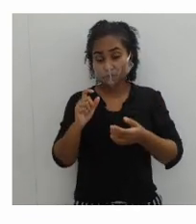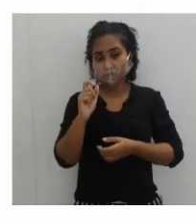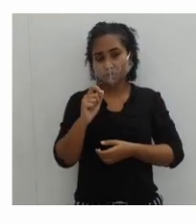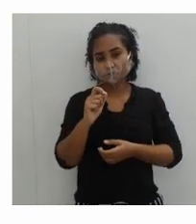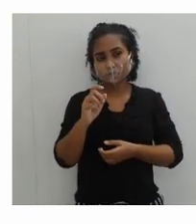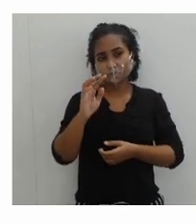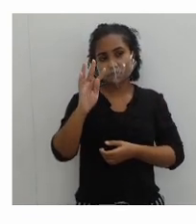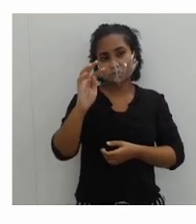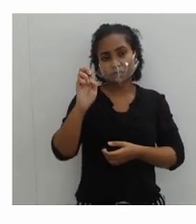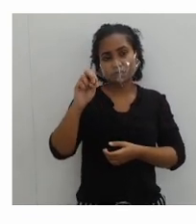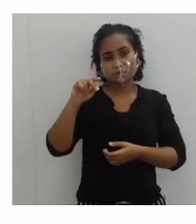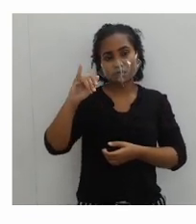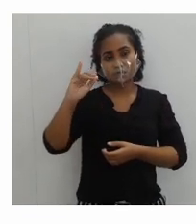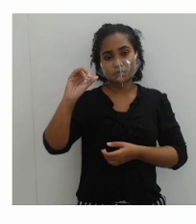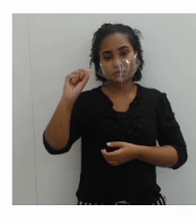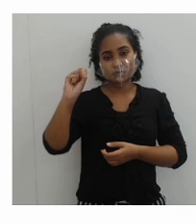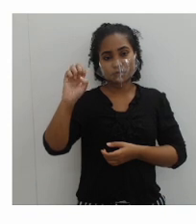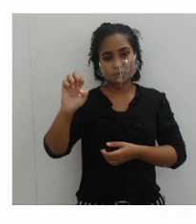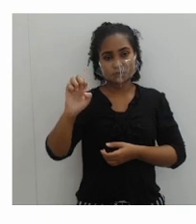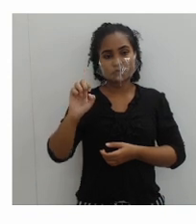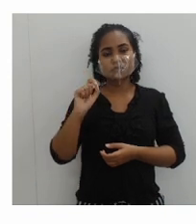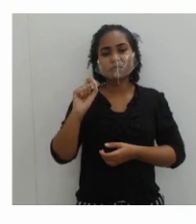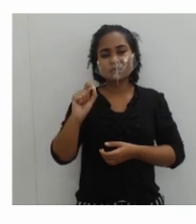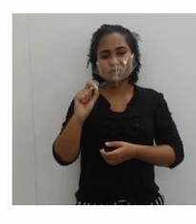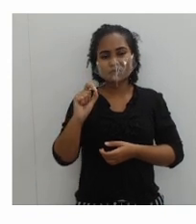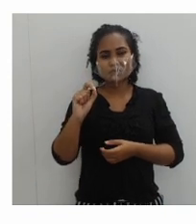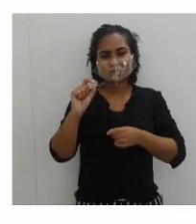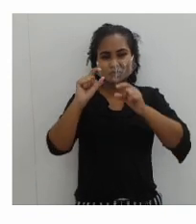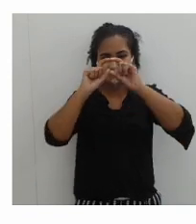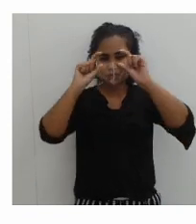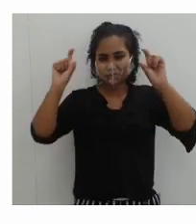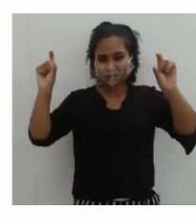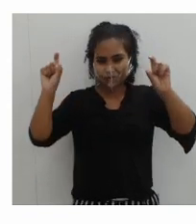a teníase e a cisticercose. Acho que